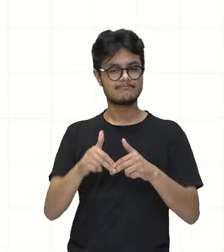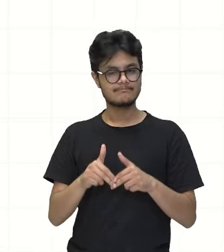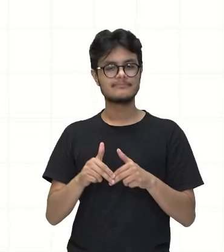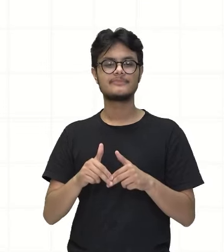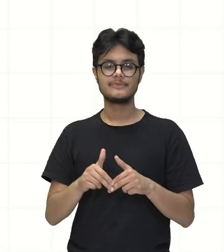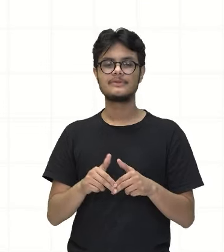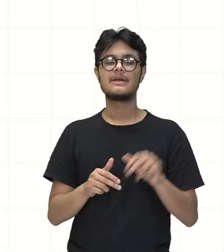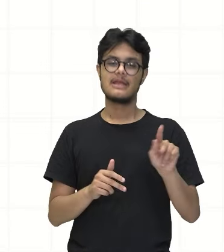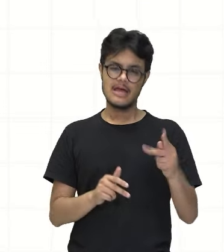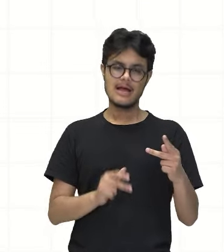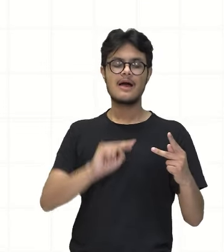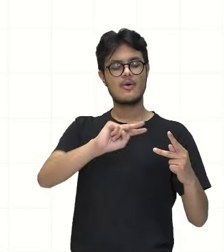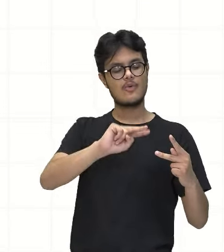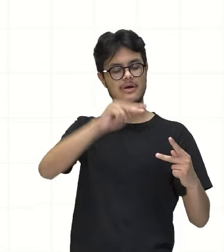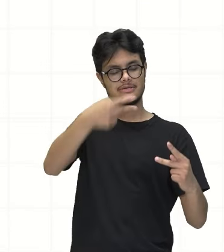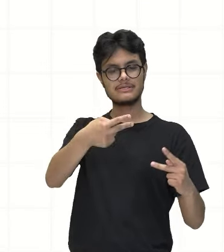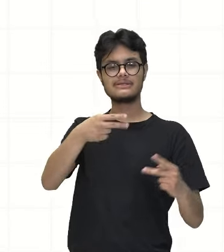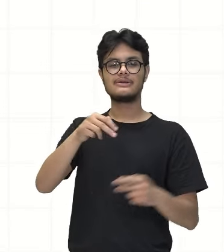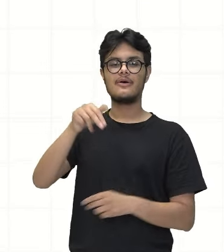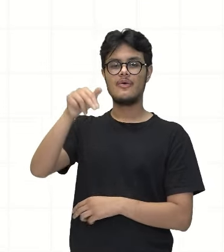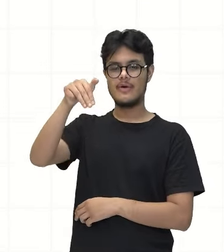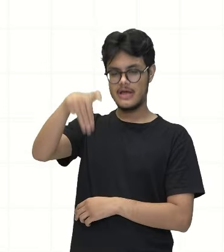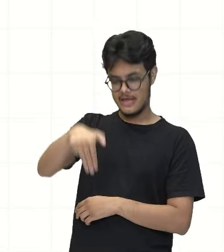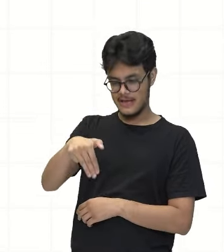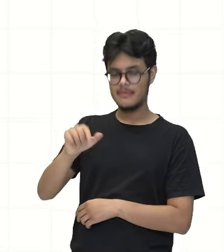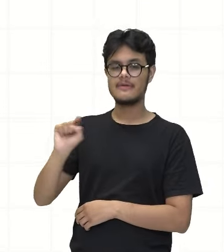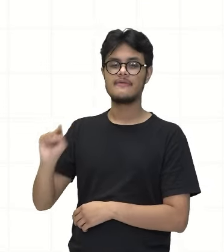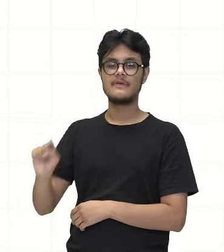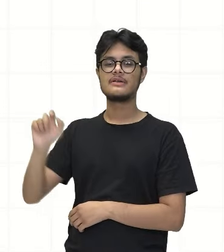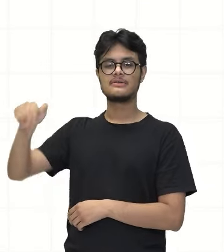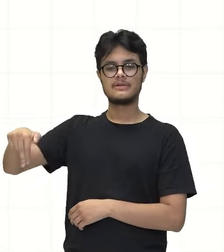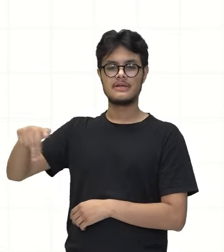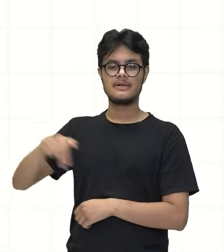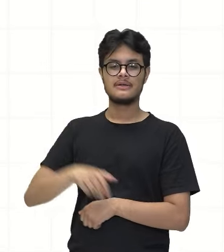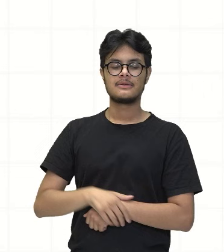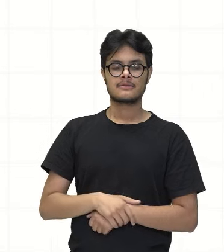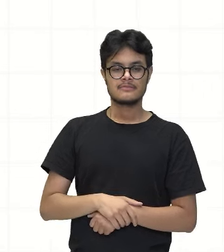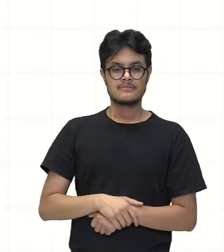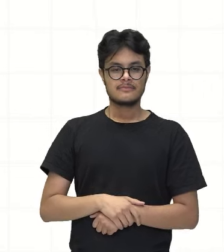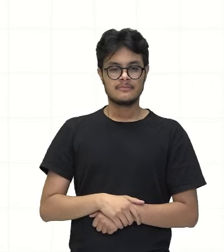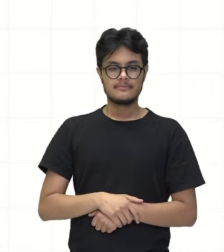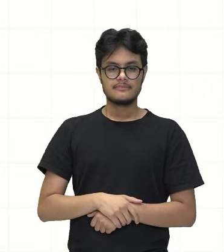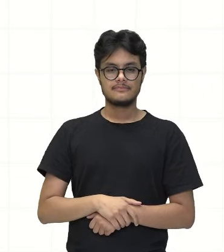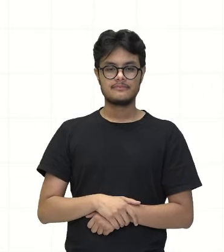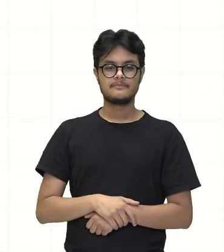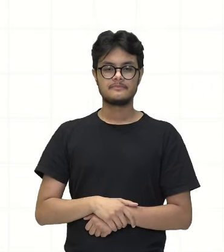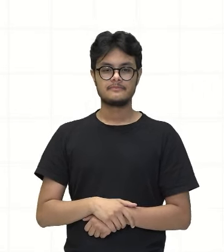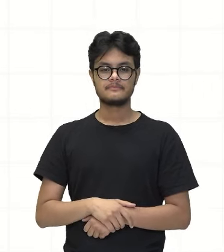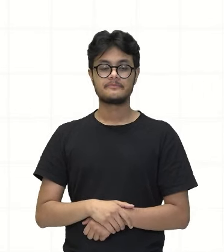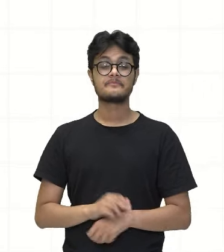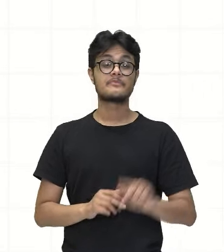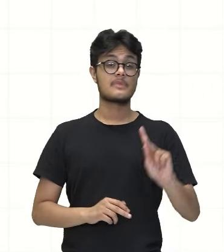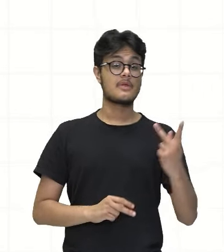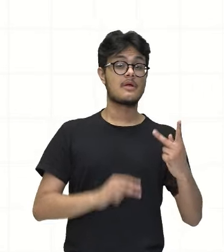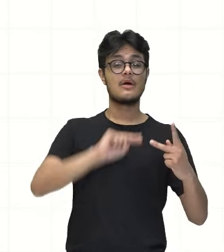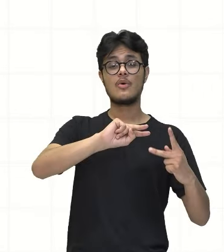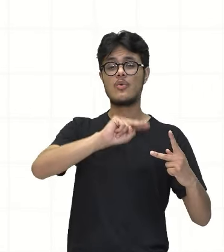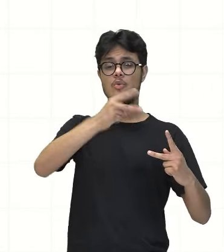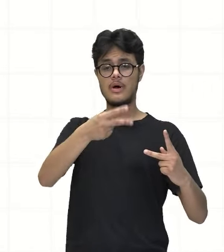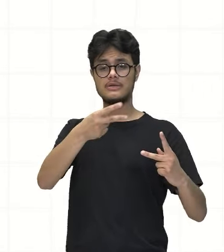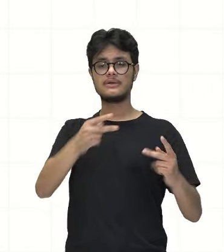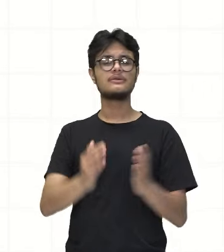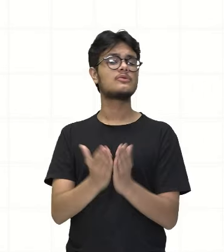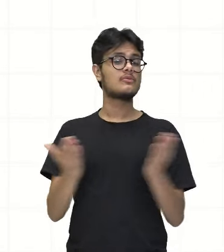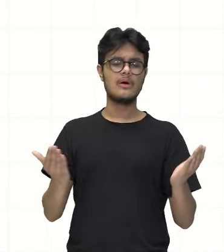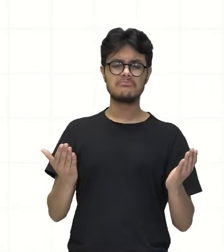quadrado igual à multiplicação dessas projeções, né? Então, h ao quadrado, que é a medida que a